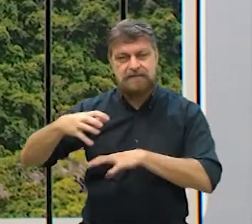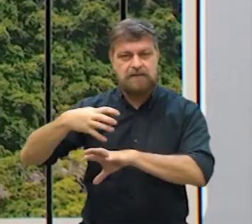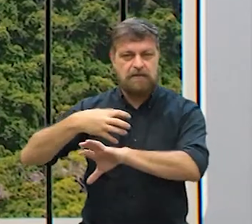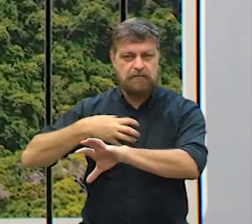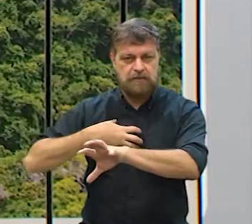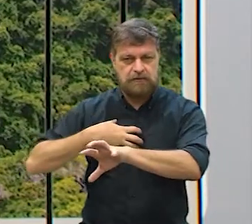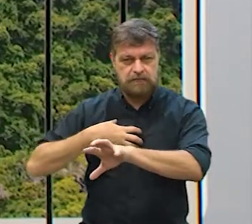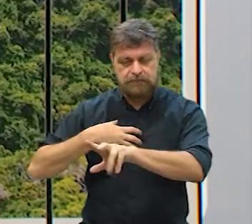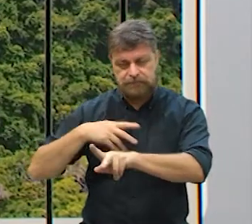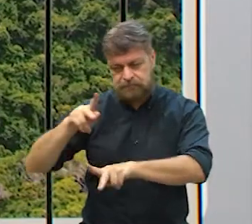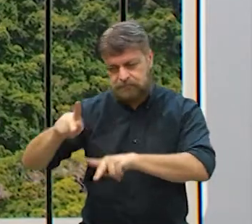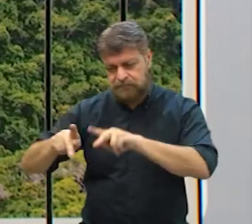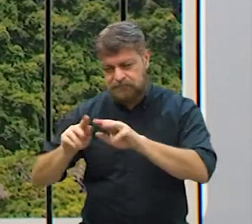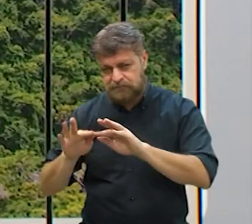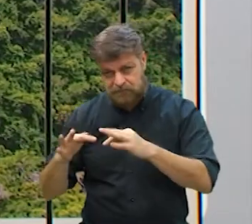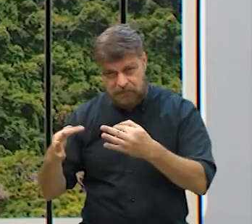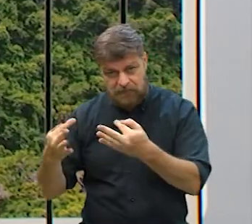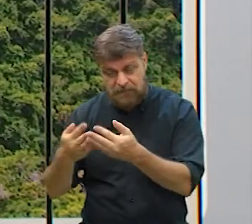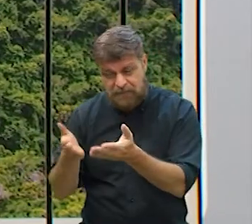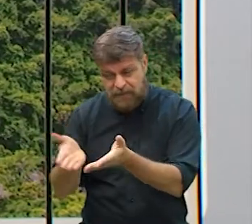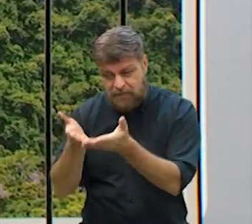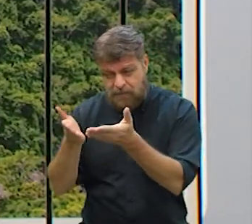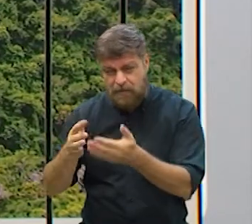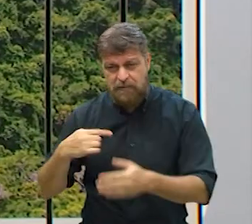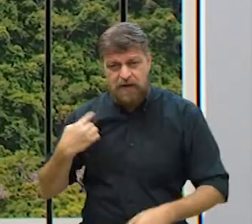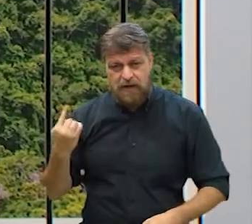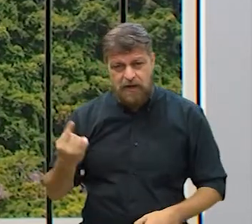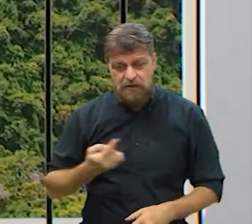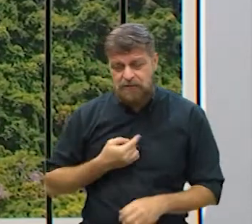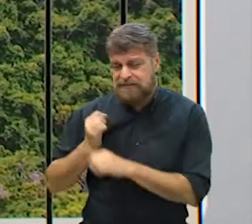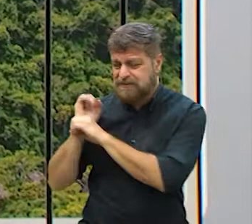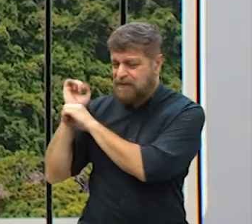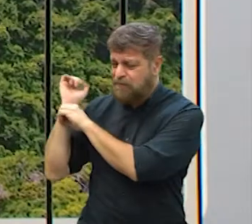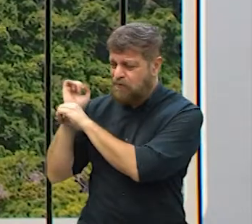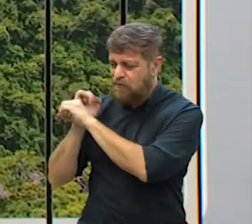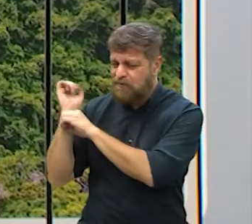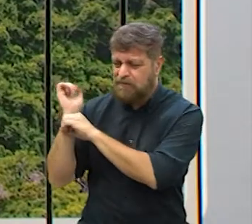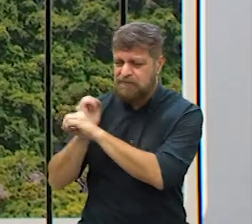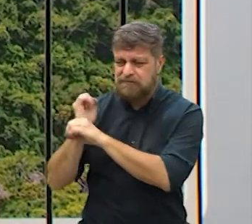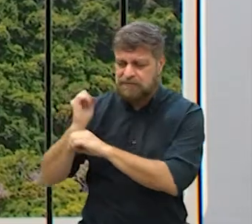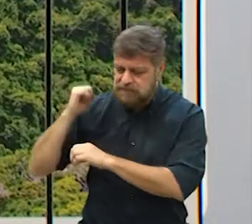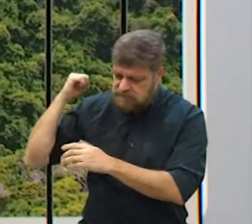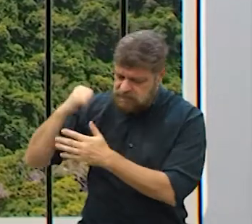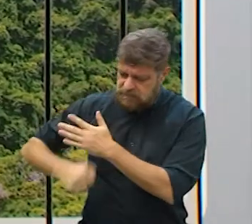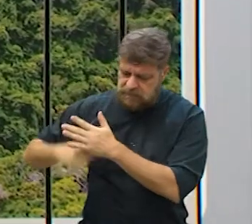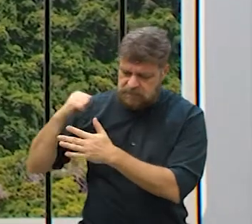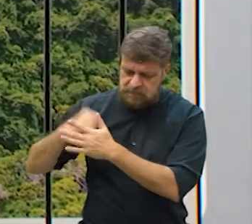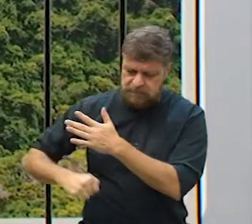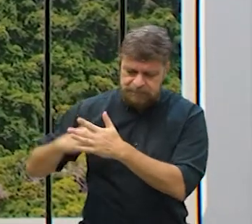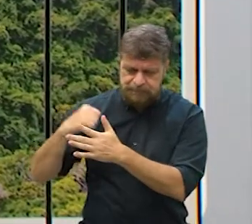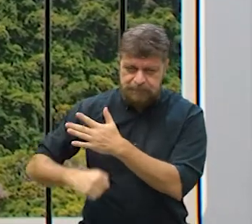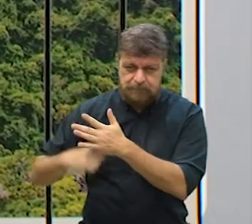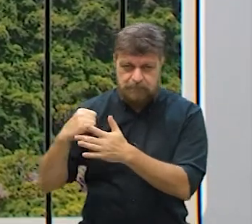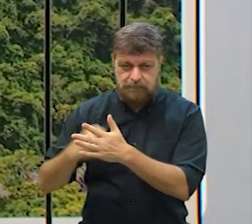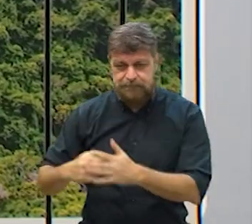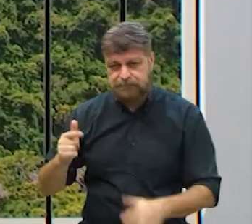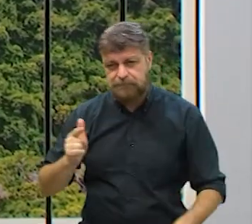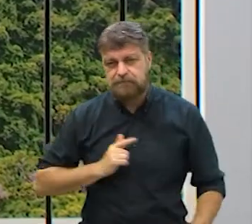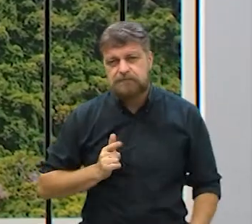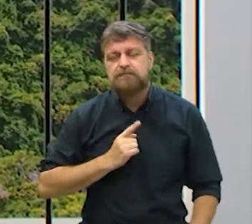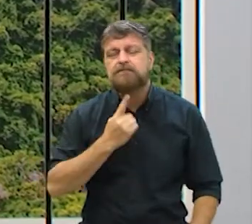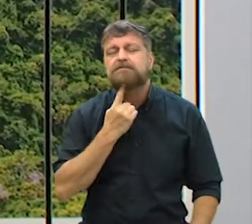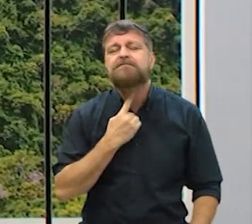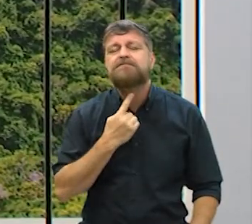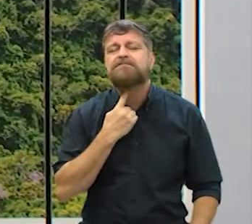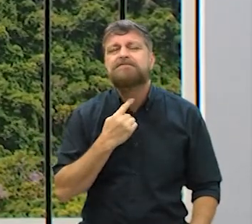povo. Nós vínhamos há anos, em outros governos há anos, brigando e querendo que houvesse essa boa